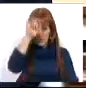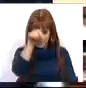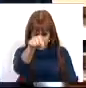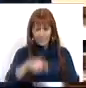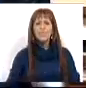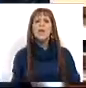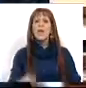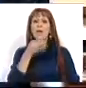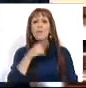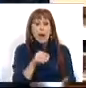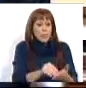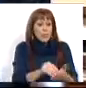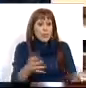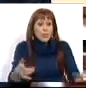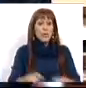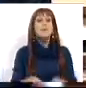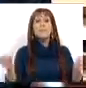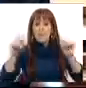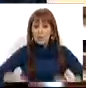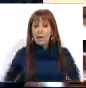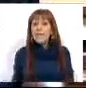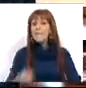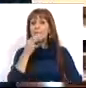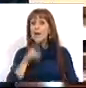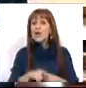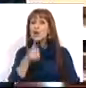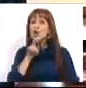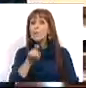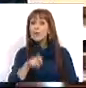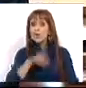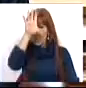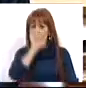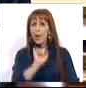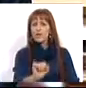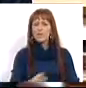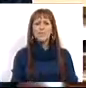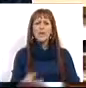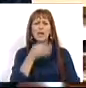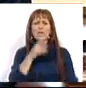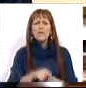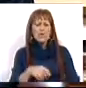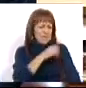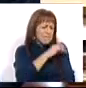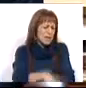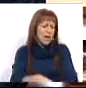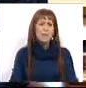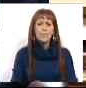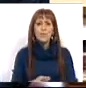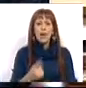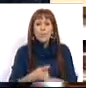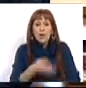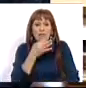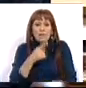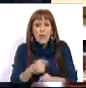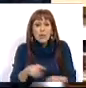Governo. Falamos de pobreza, mas também estamos a falar das opções deste Governo. Falamos de miséria porque estamos